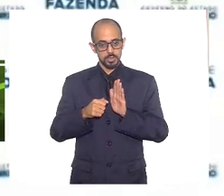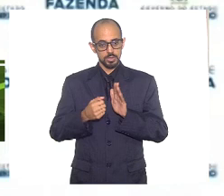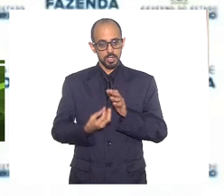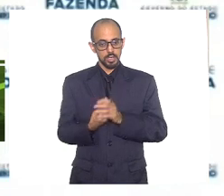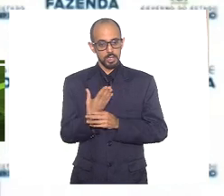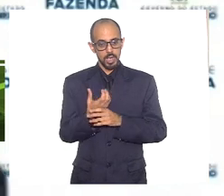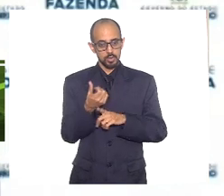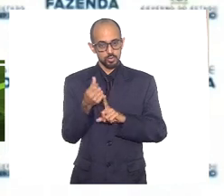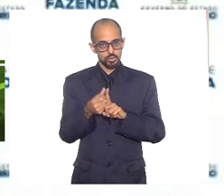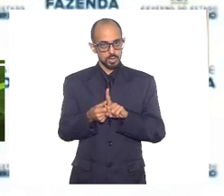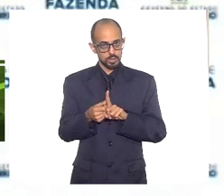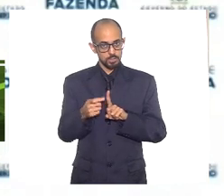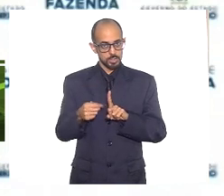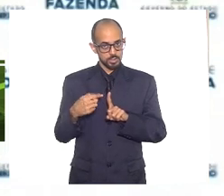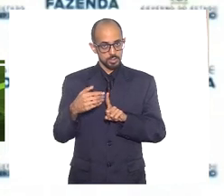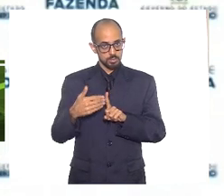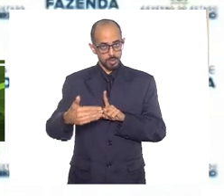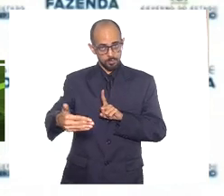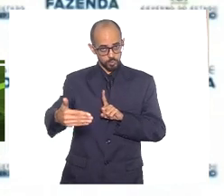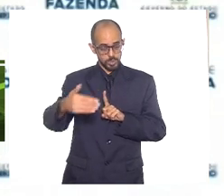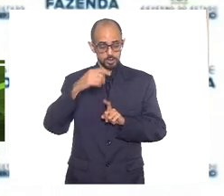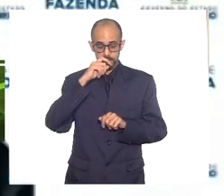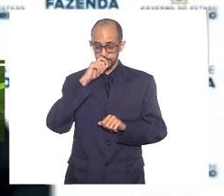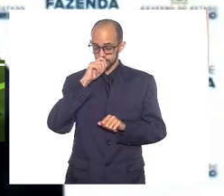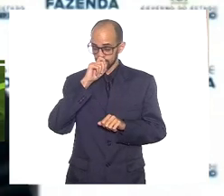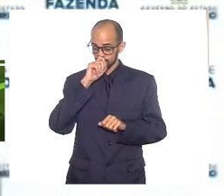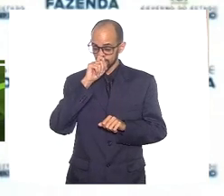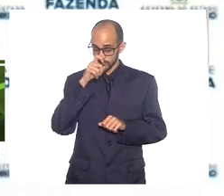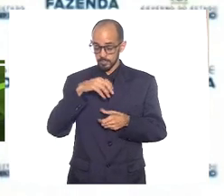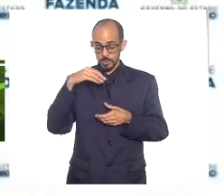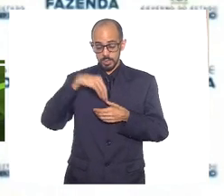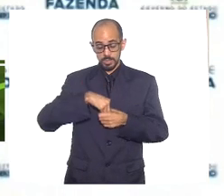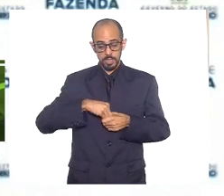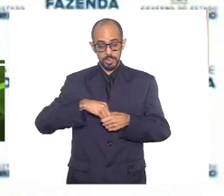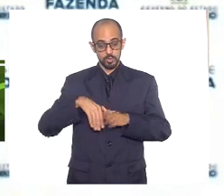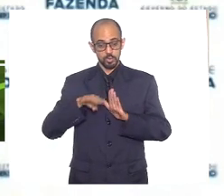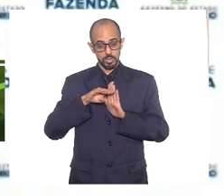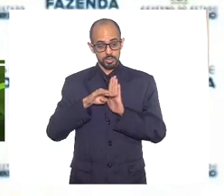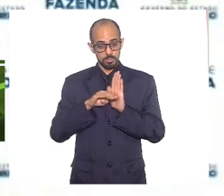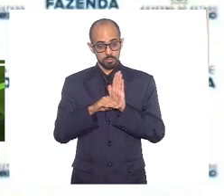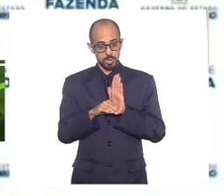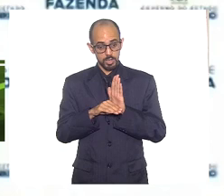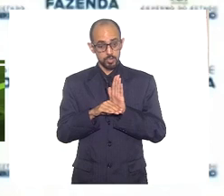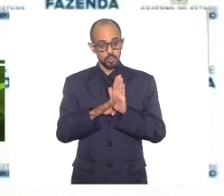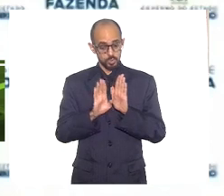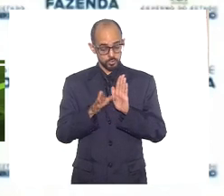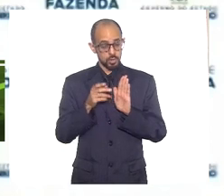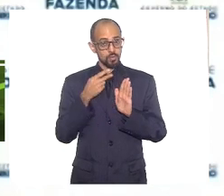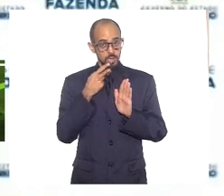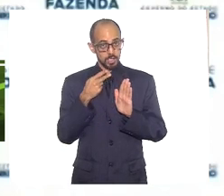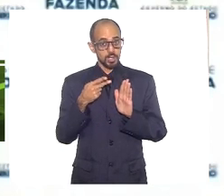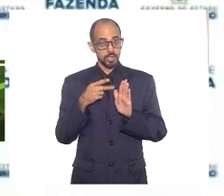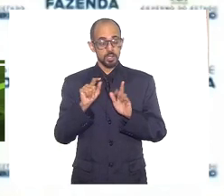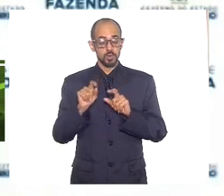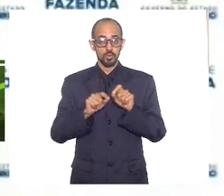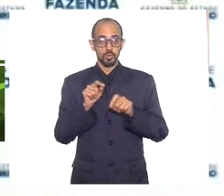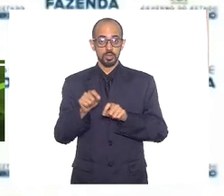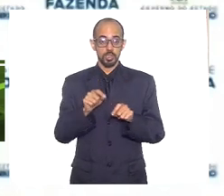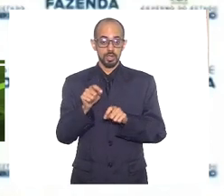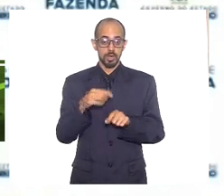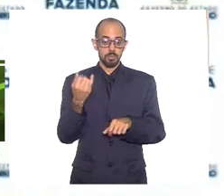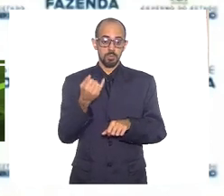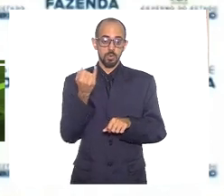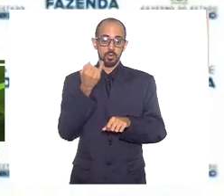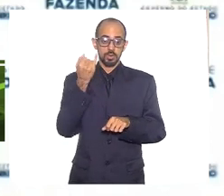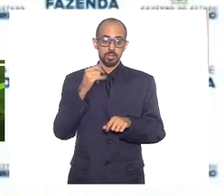6 meses. Dentro do plano, por isso eu falei, que é importantíssimo e que tem passado ao largo da maioria